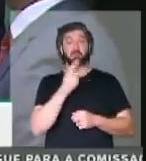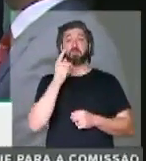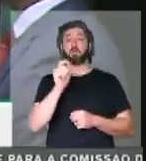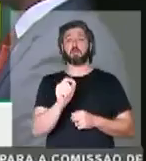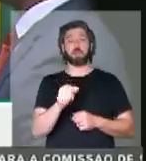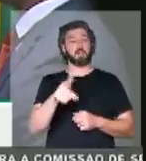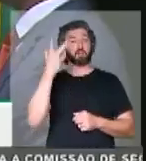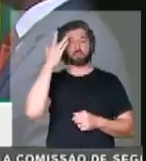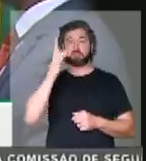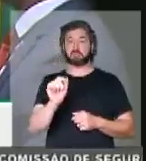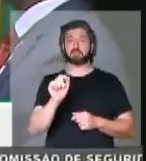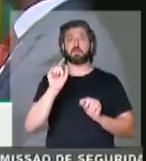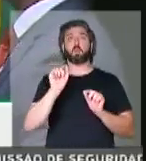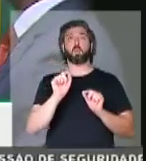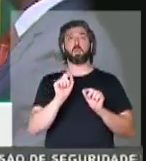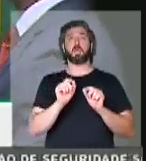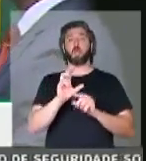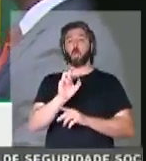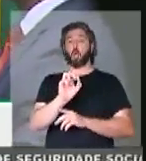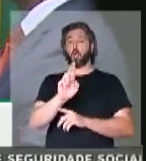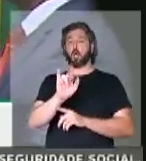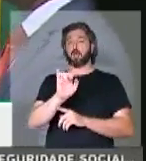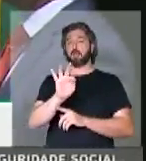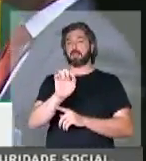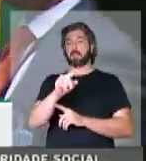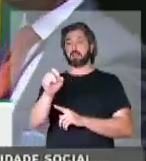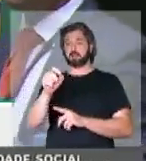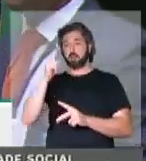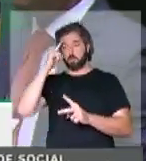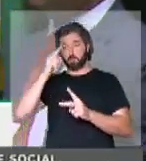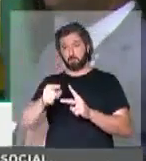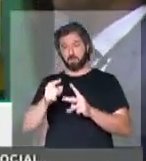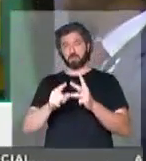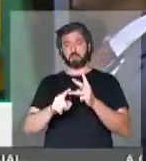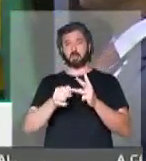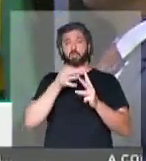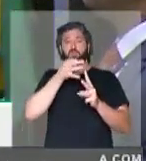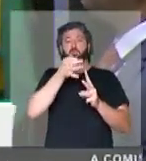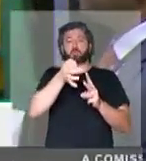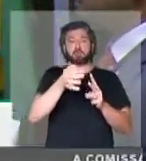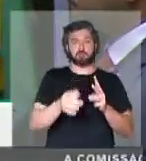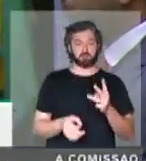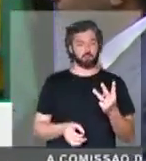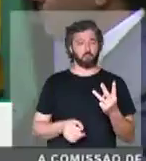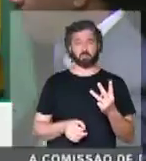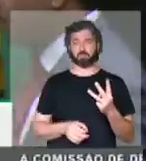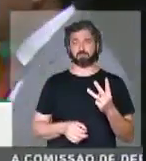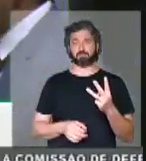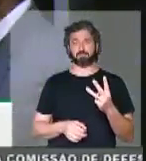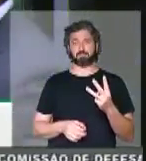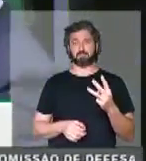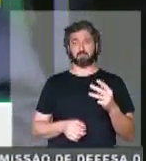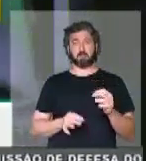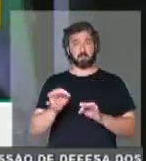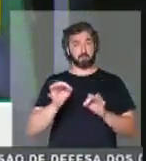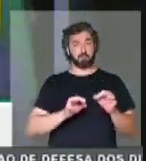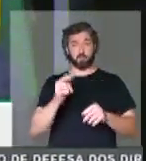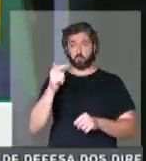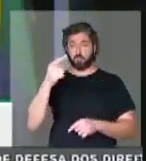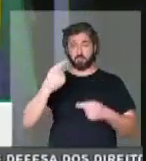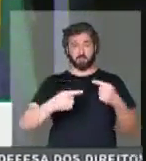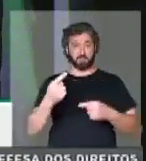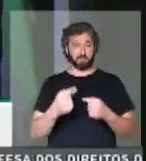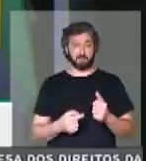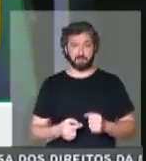não sabem discernir entre orientação, mandamento e sugestão. Elas estão preparadas para esse debate.